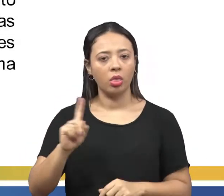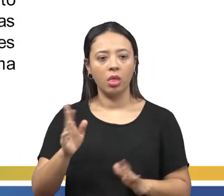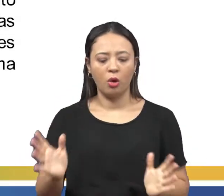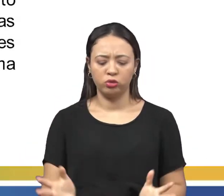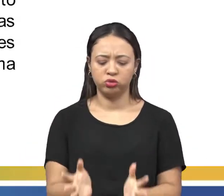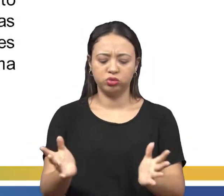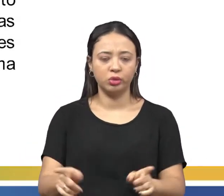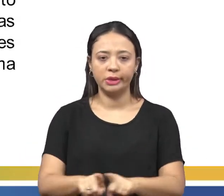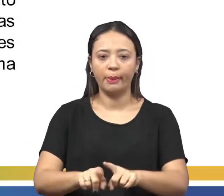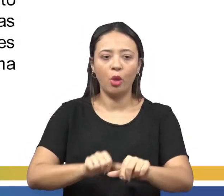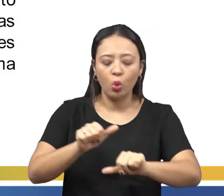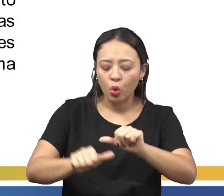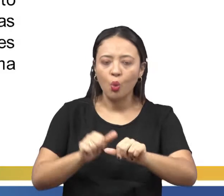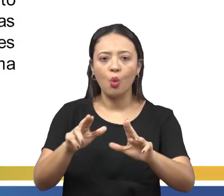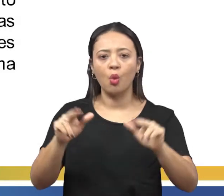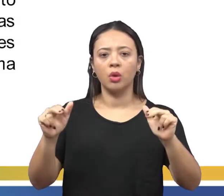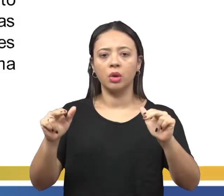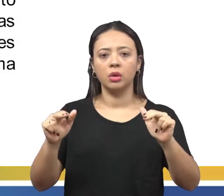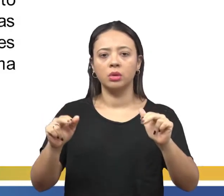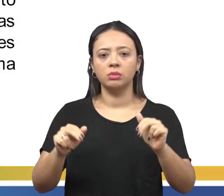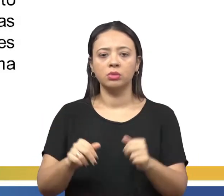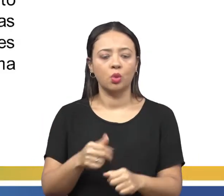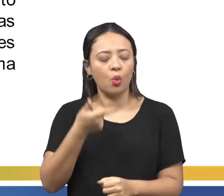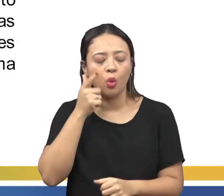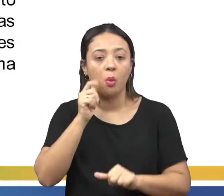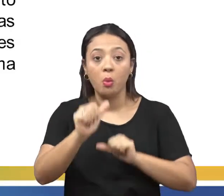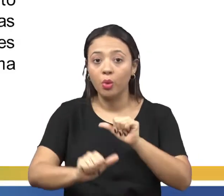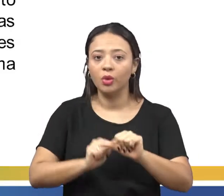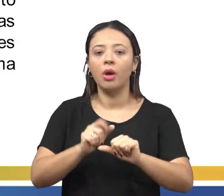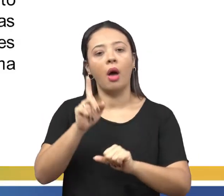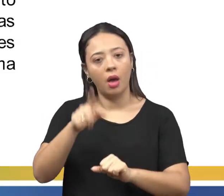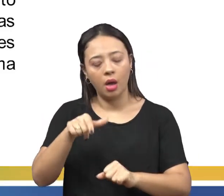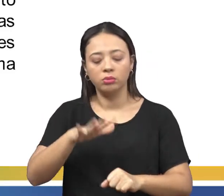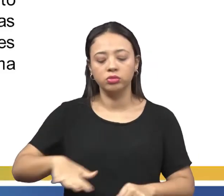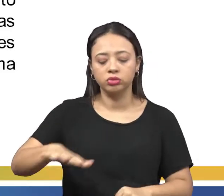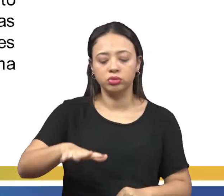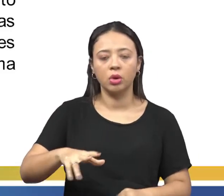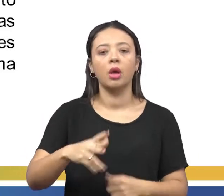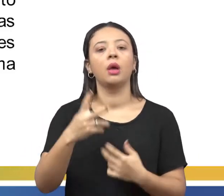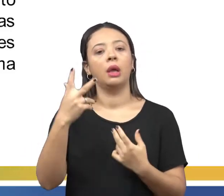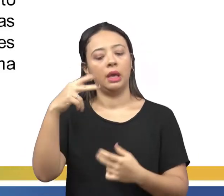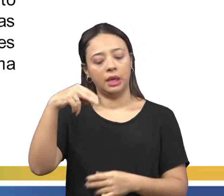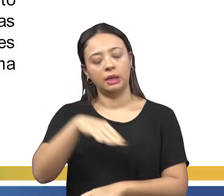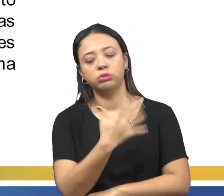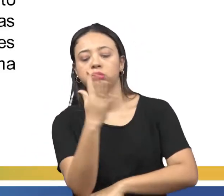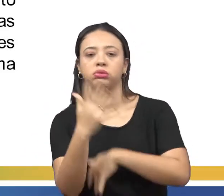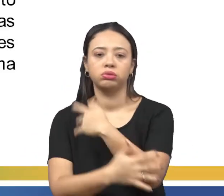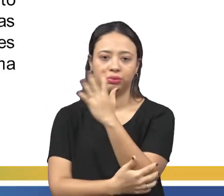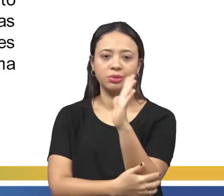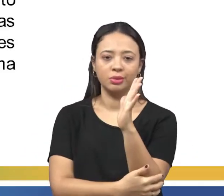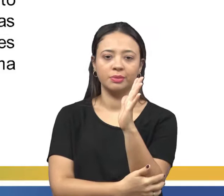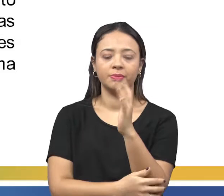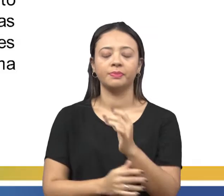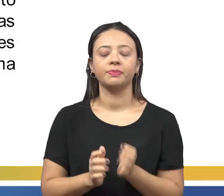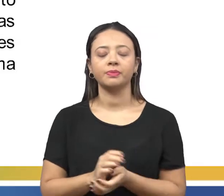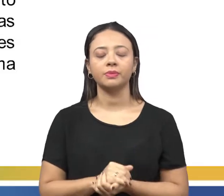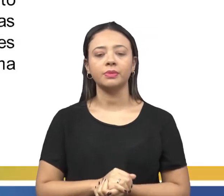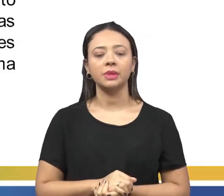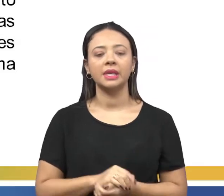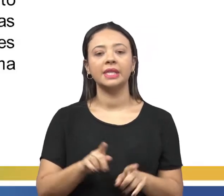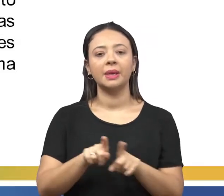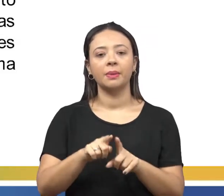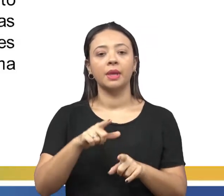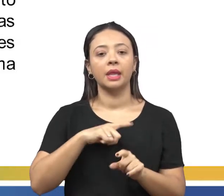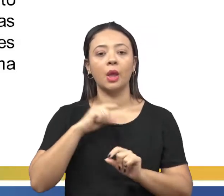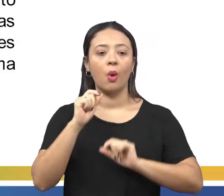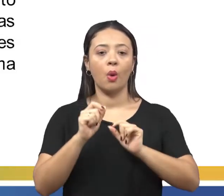não modificou ou que o homem não transformou, nós chamamos de uma paisagem natural, né? Nela apresenta as condições de